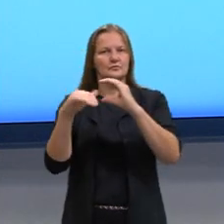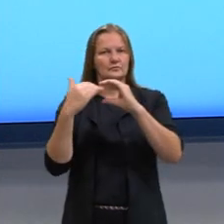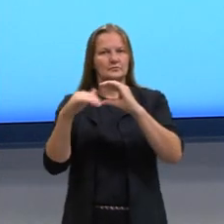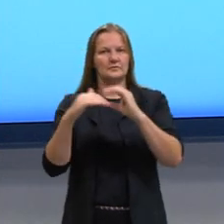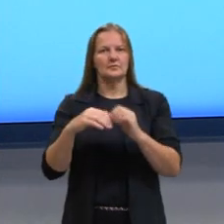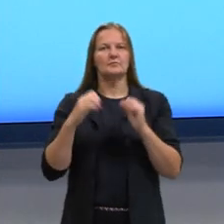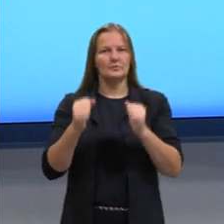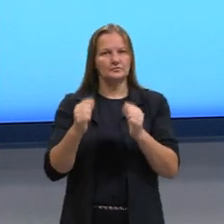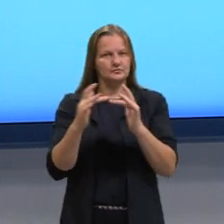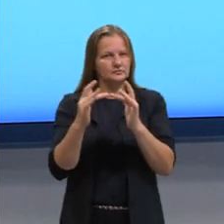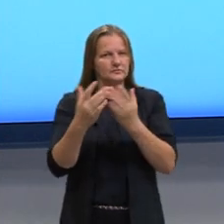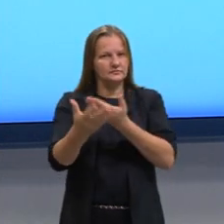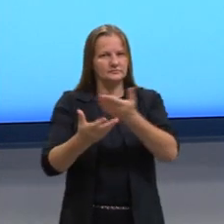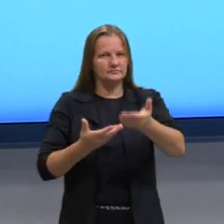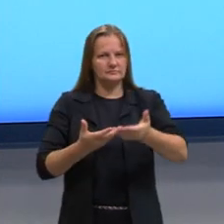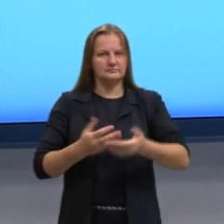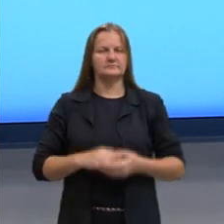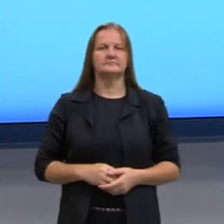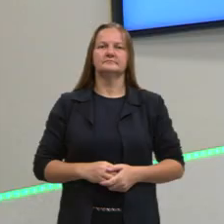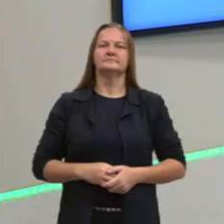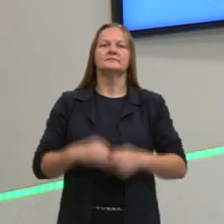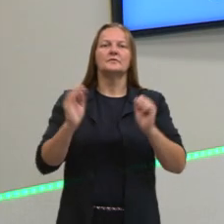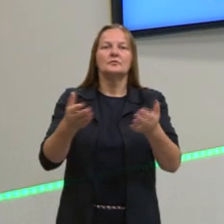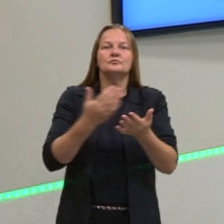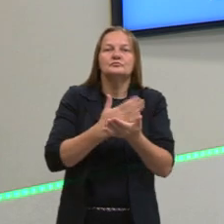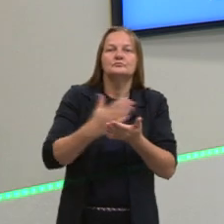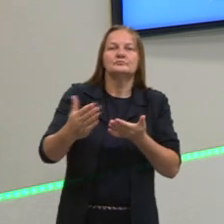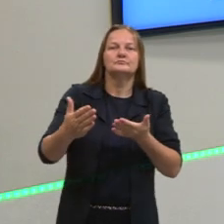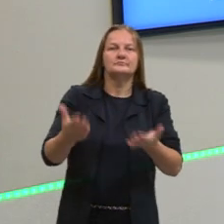Então vamos dar início às atividades